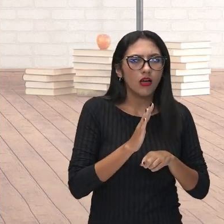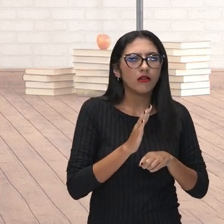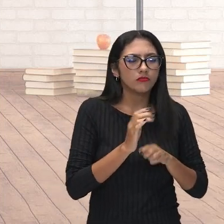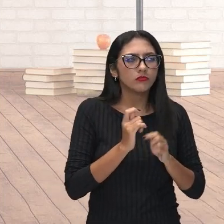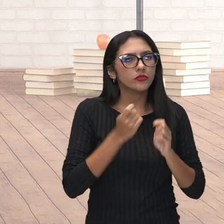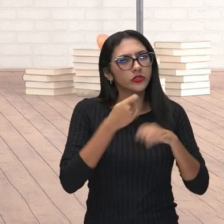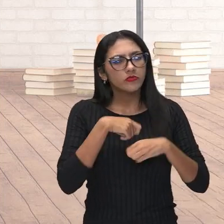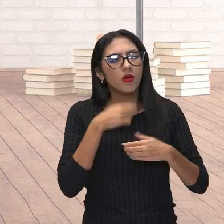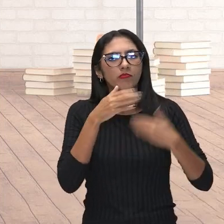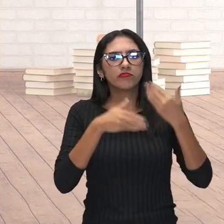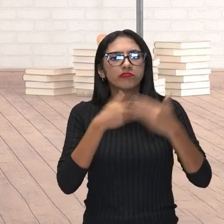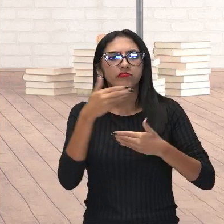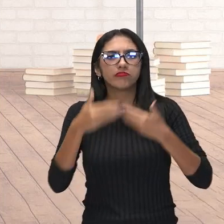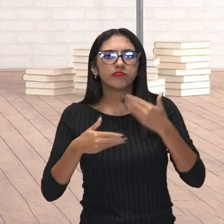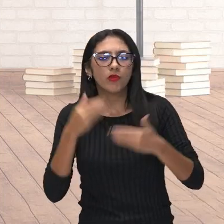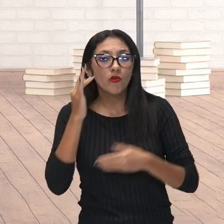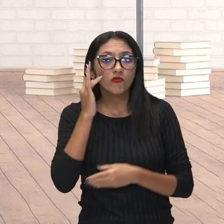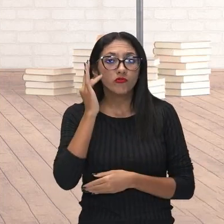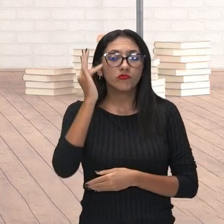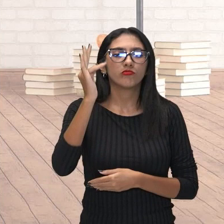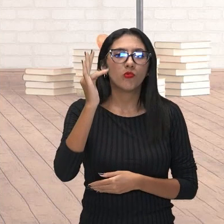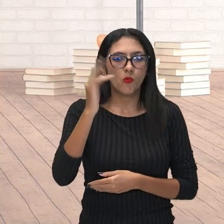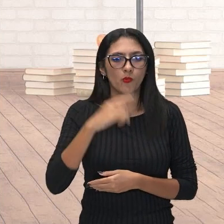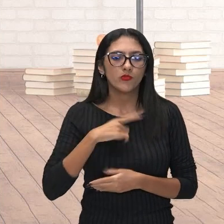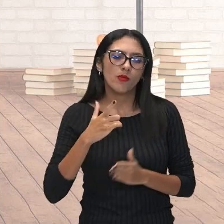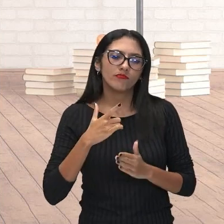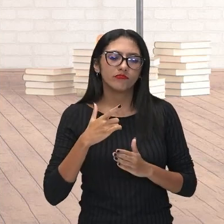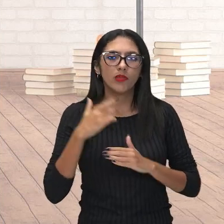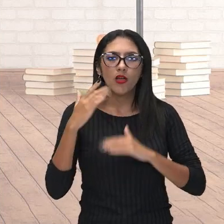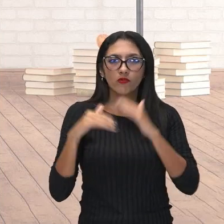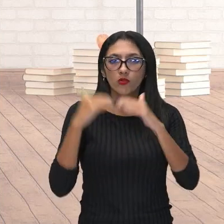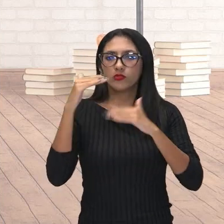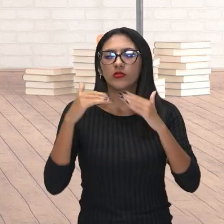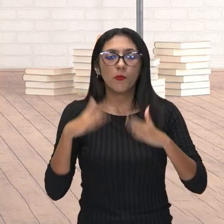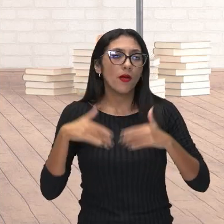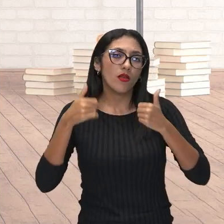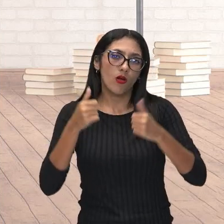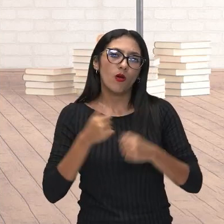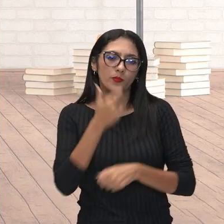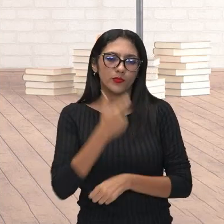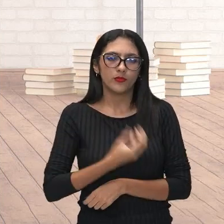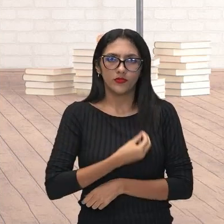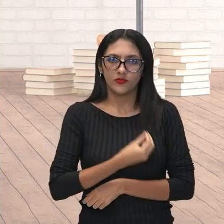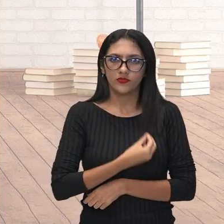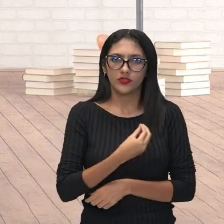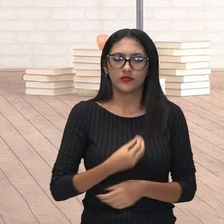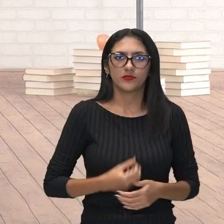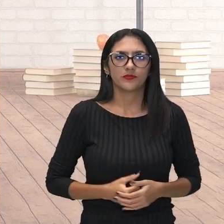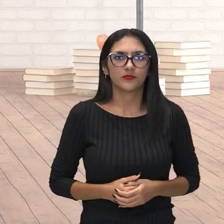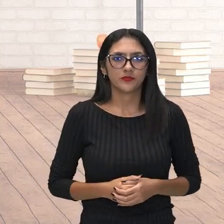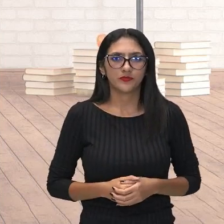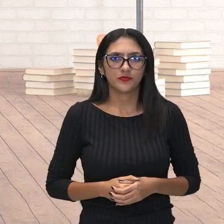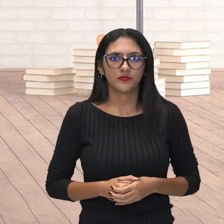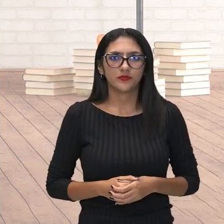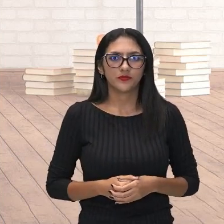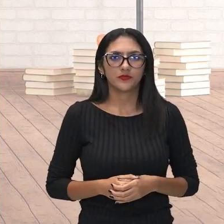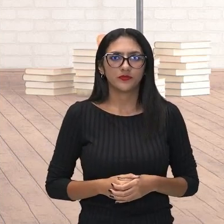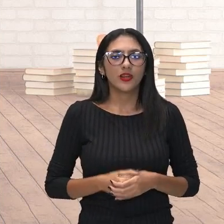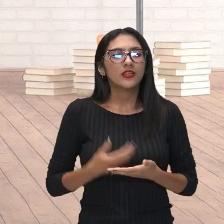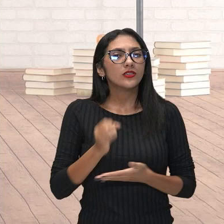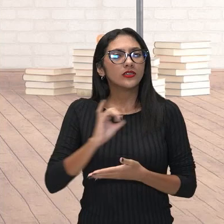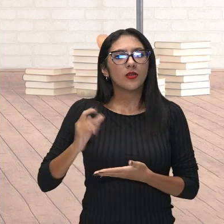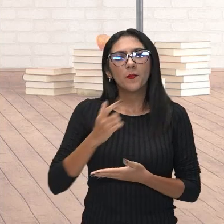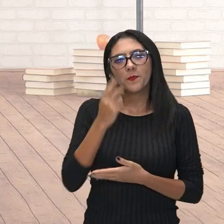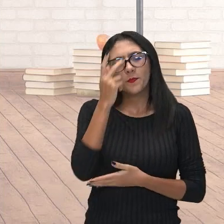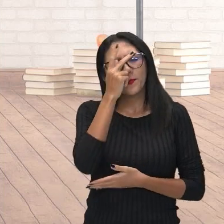esse reflexo seja maior, não é verdade? Então, algumas pessoas, quando elas começam a pensar,